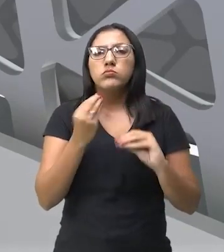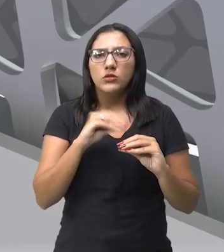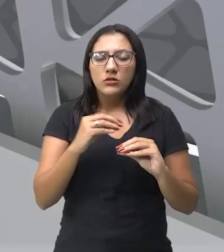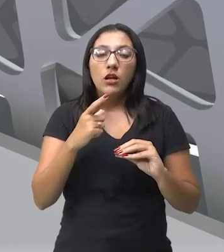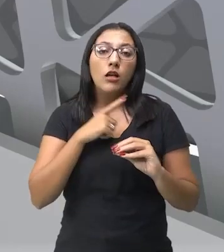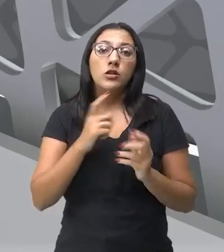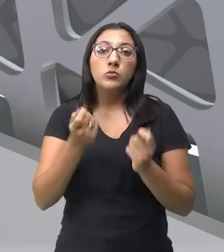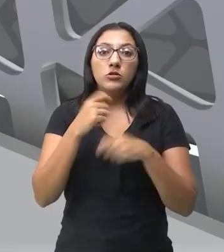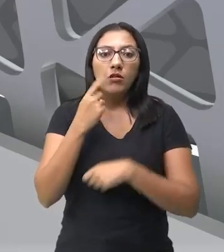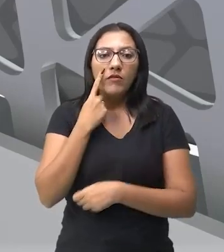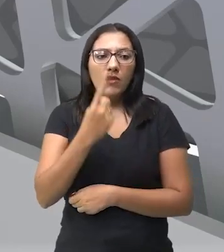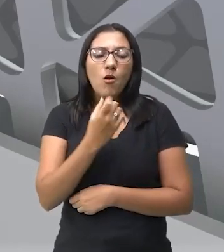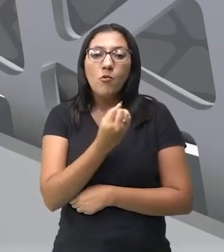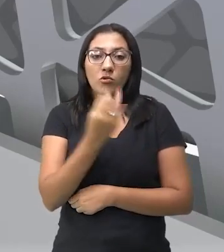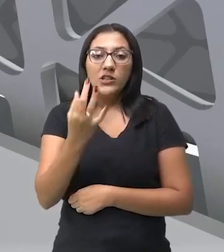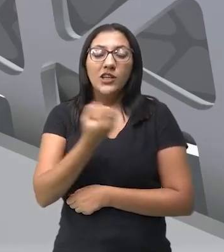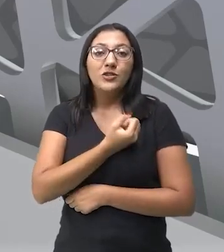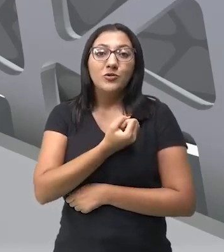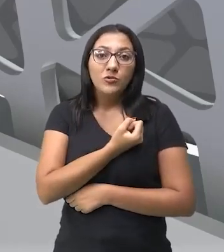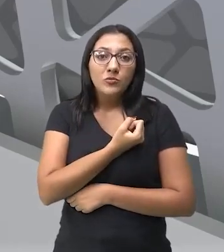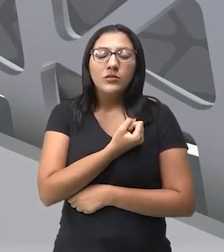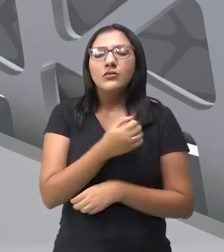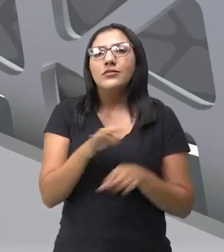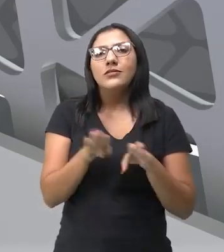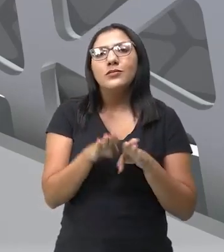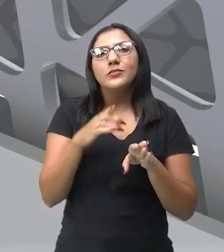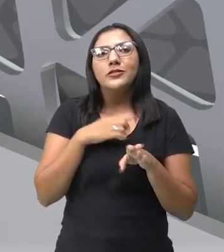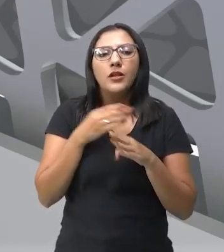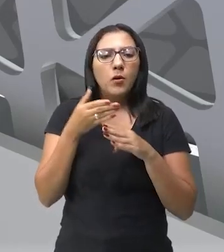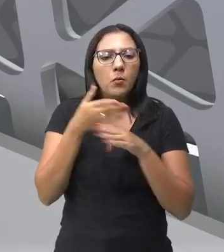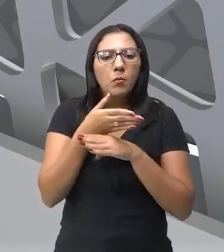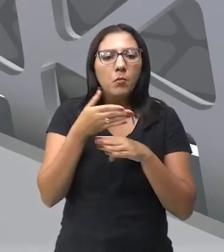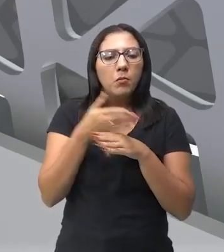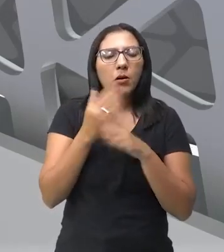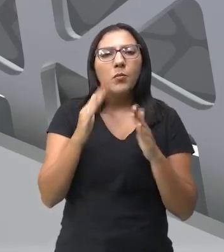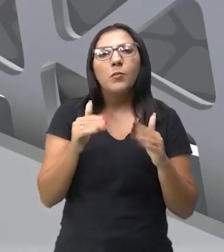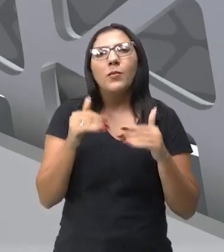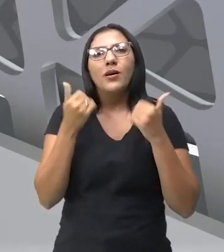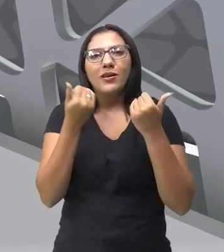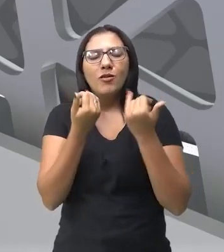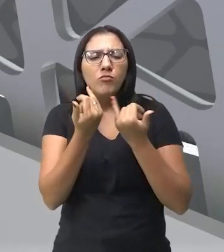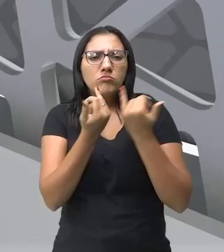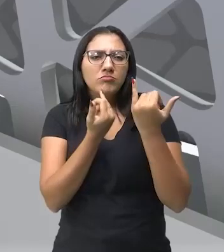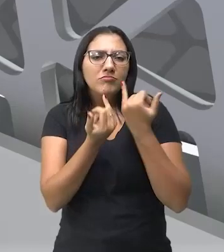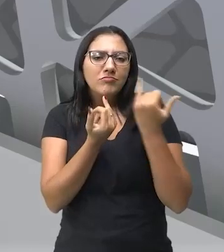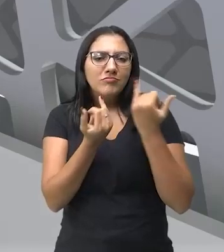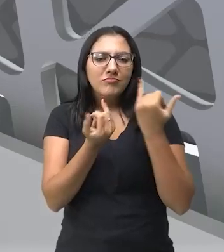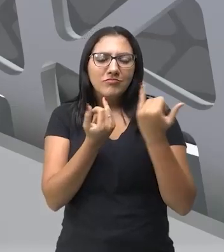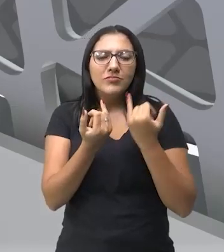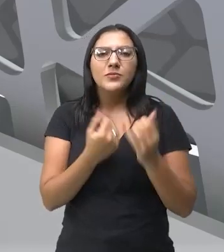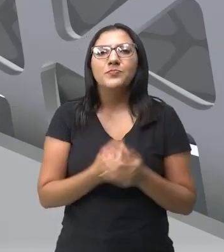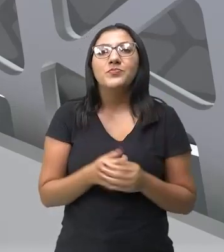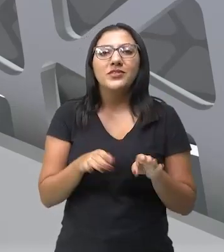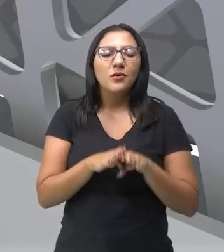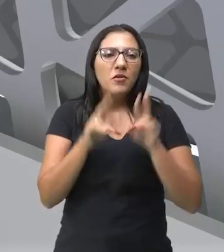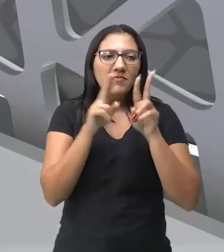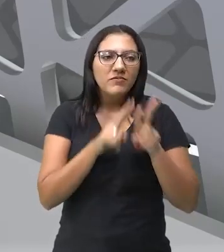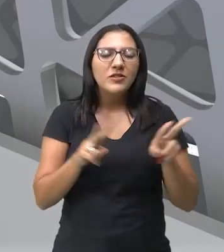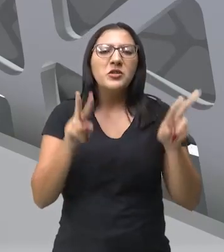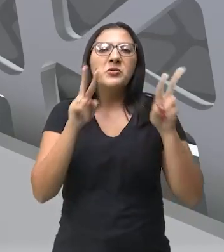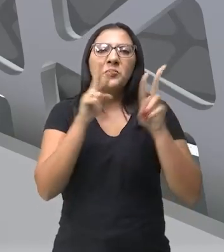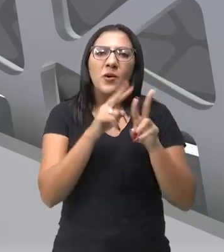do número e tal, ter um acesso de maneira mais atrativa a essa informação e